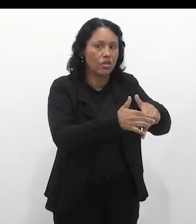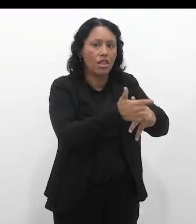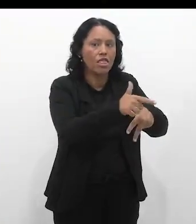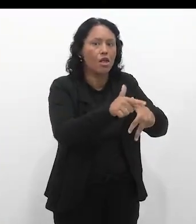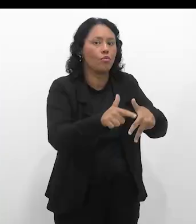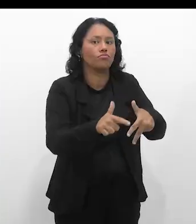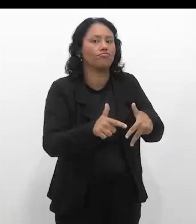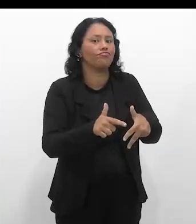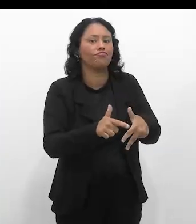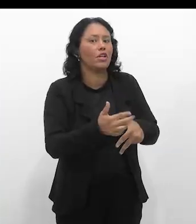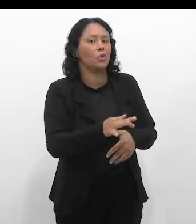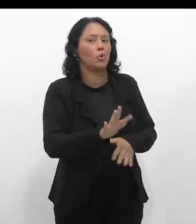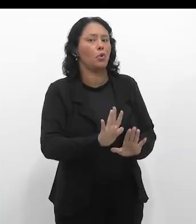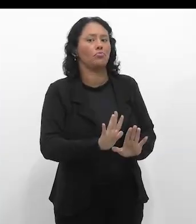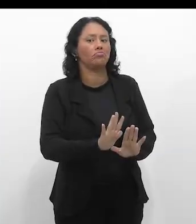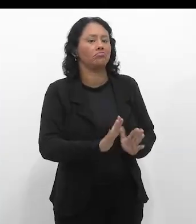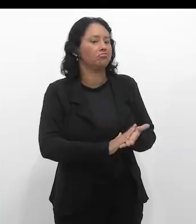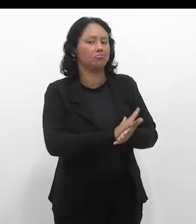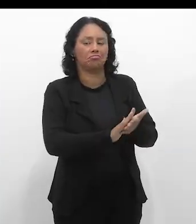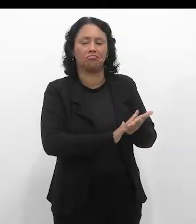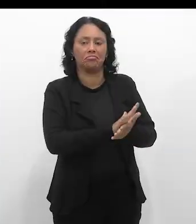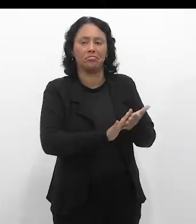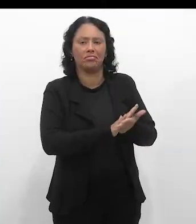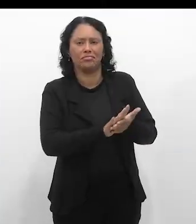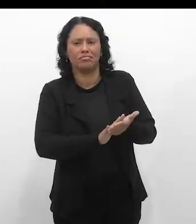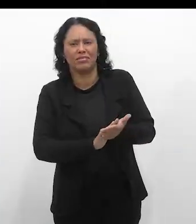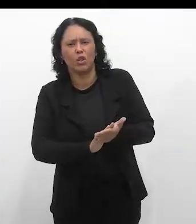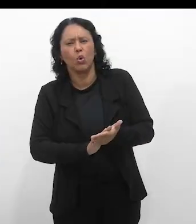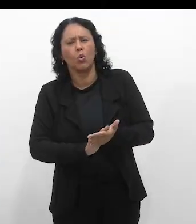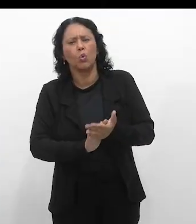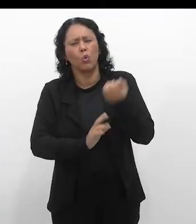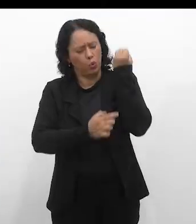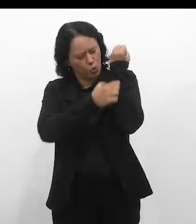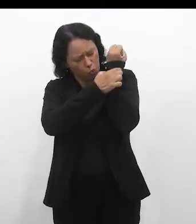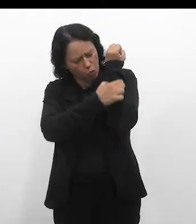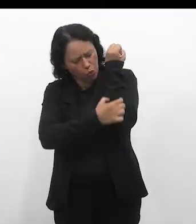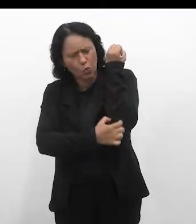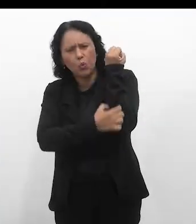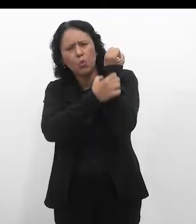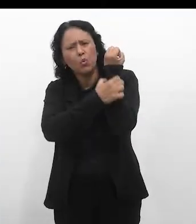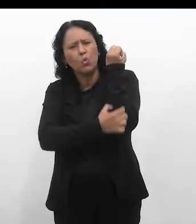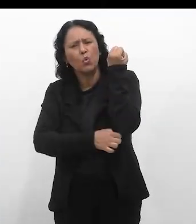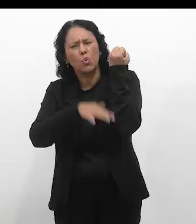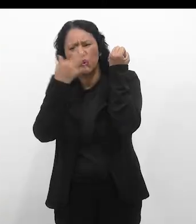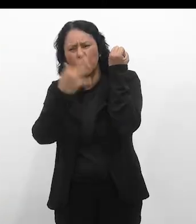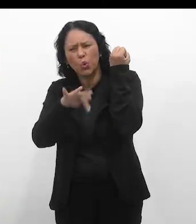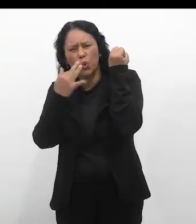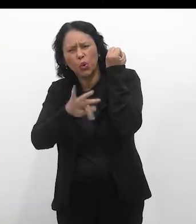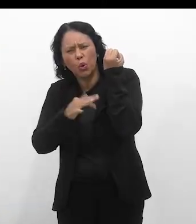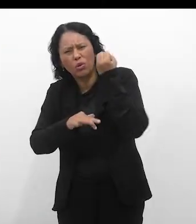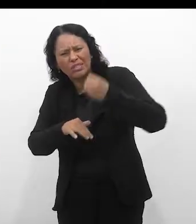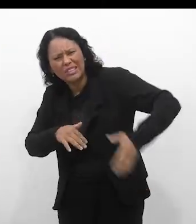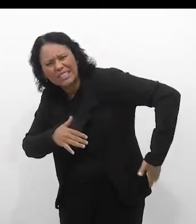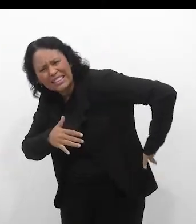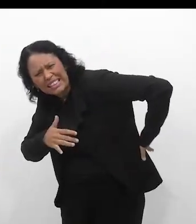dor pode descobrir no eventual. Estou com dor lombar. Fez o exame do rim, o rim não está funcionando. Por que não está funcionando? Ele